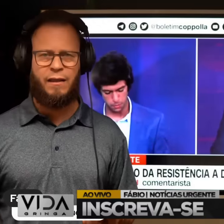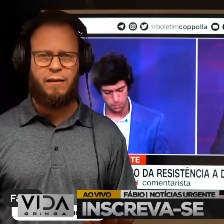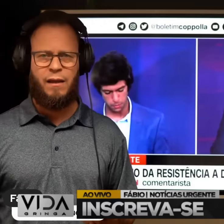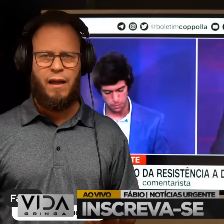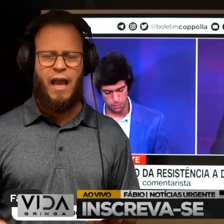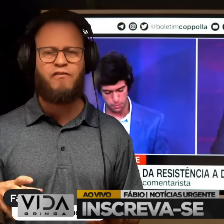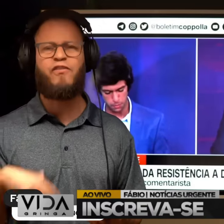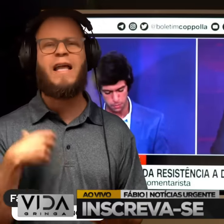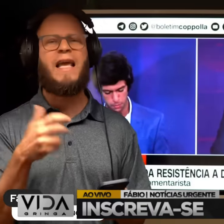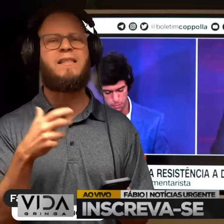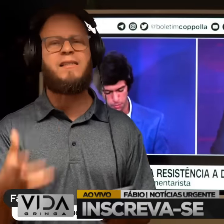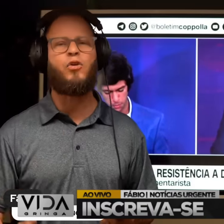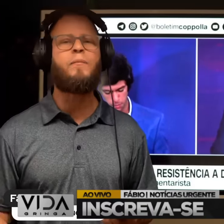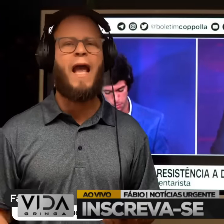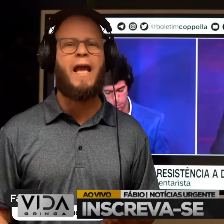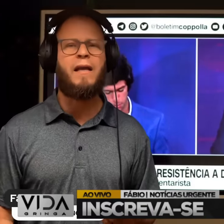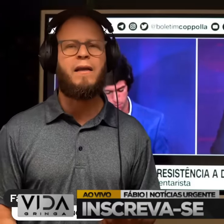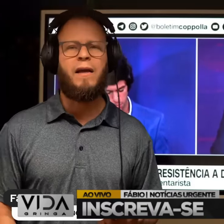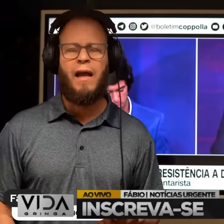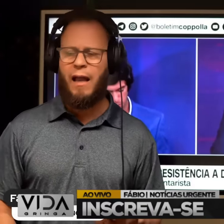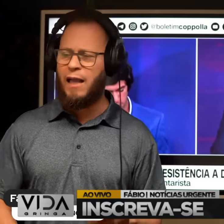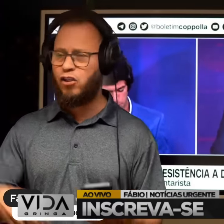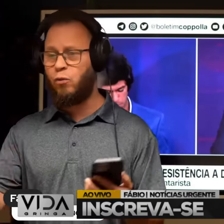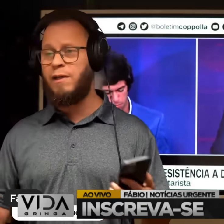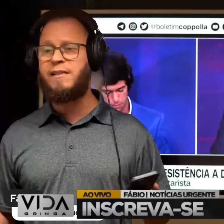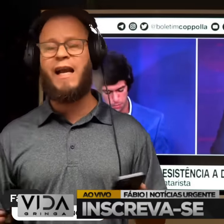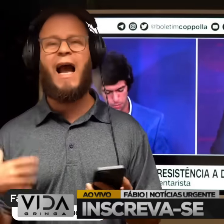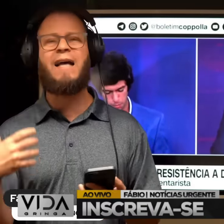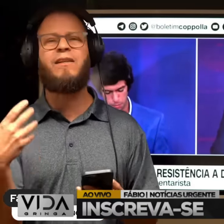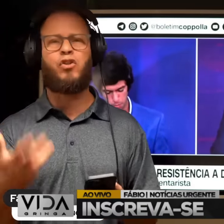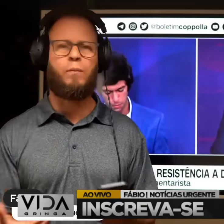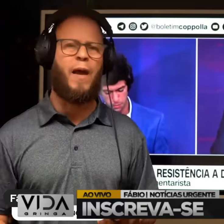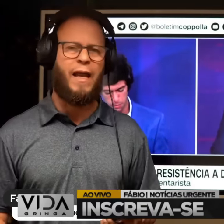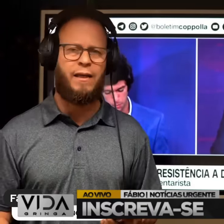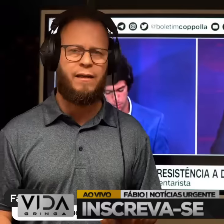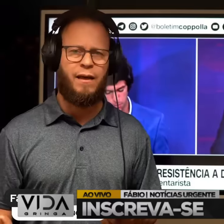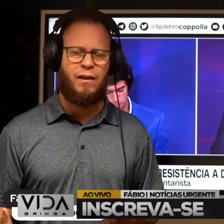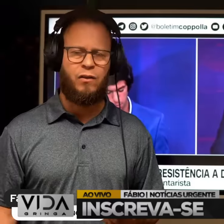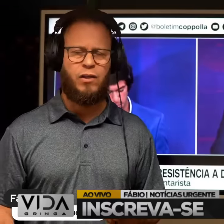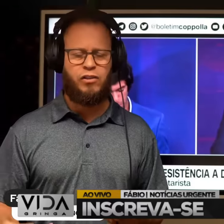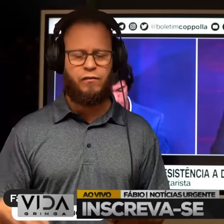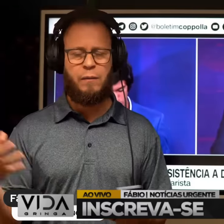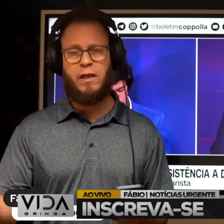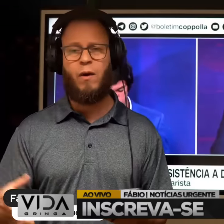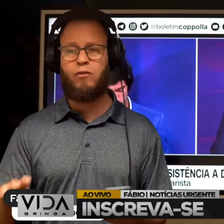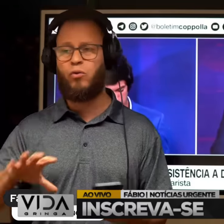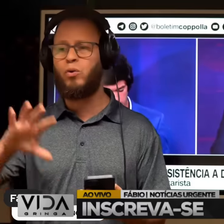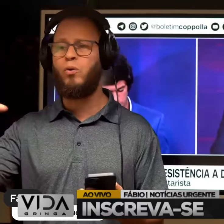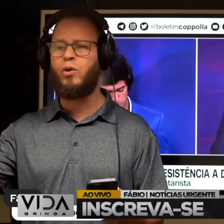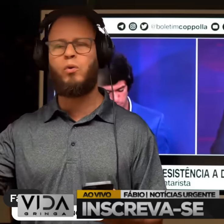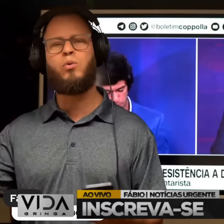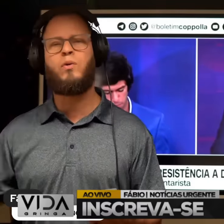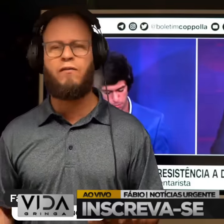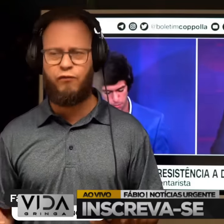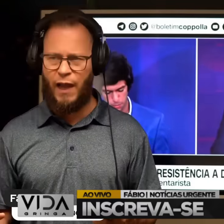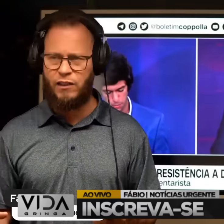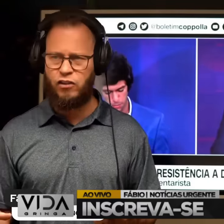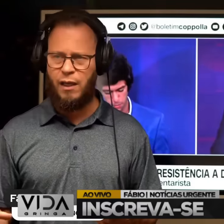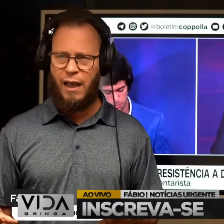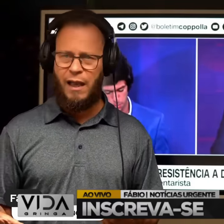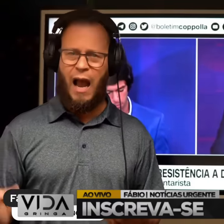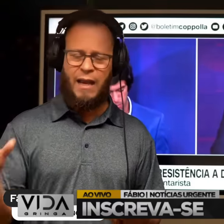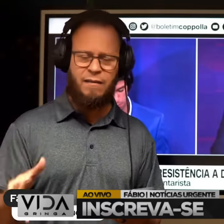bem, é a falência do bem, é as coisas erradas do bem. Nós tivemos agora tudo que o Lula